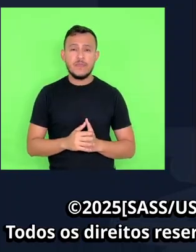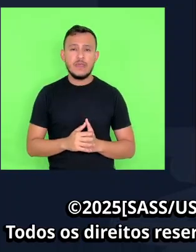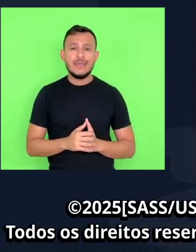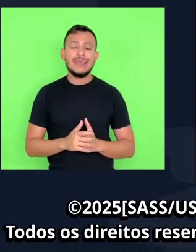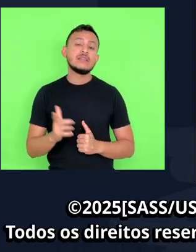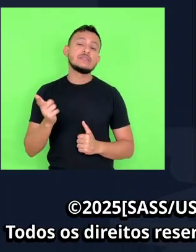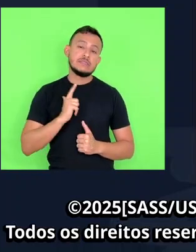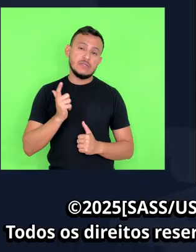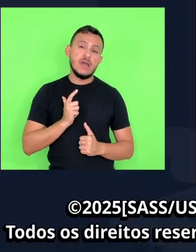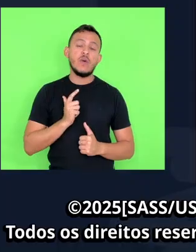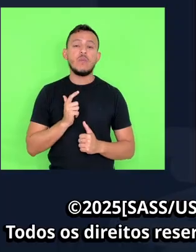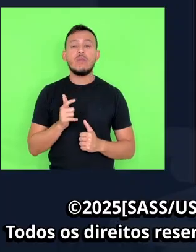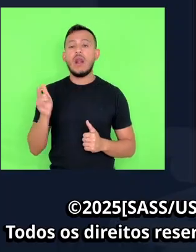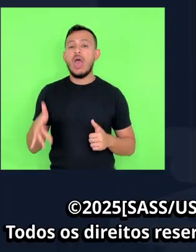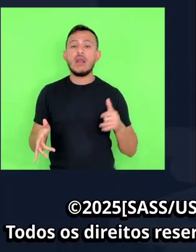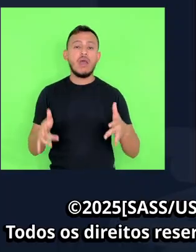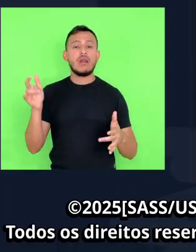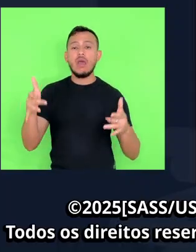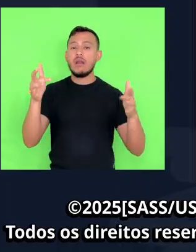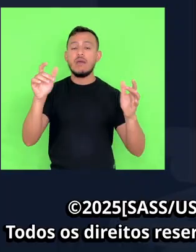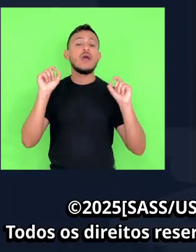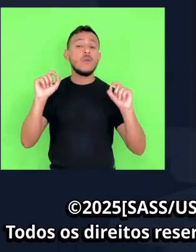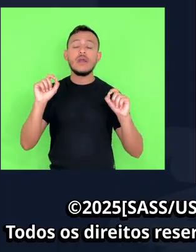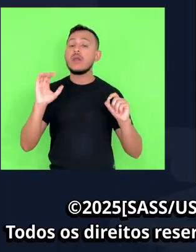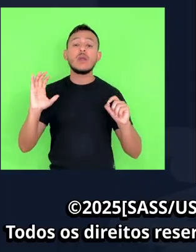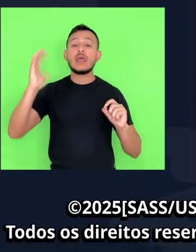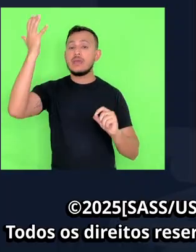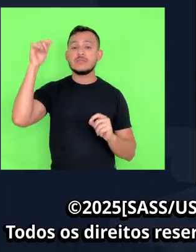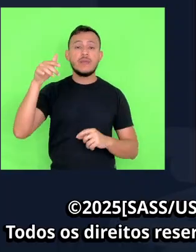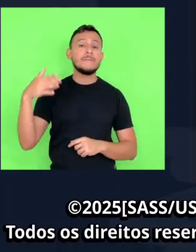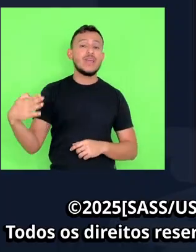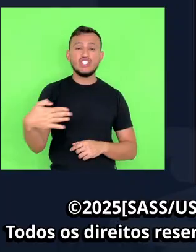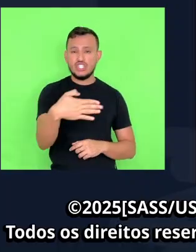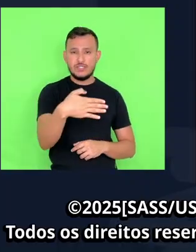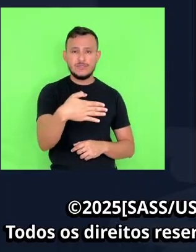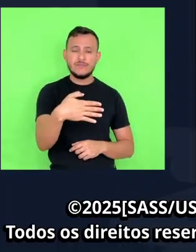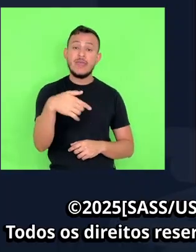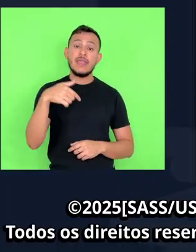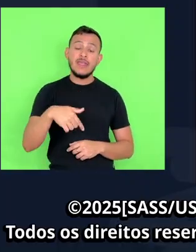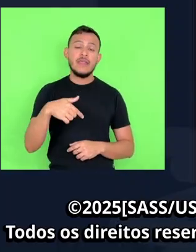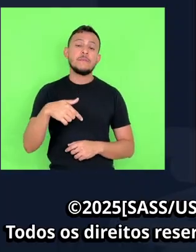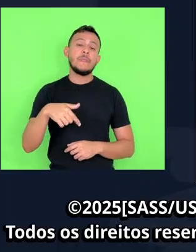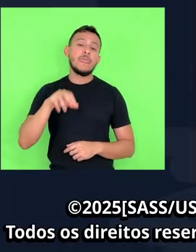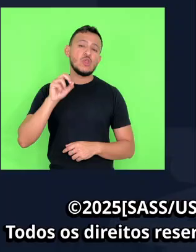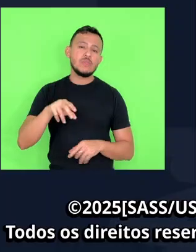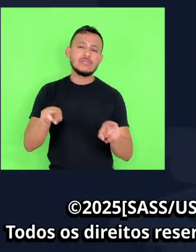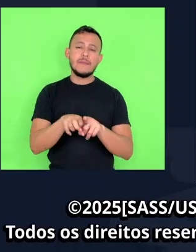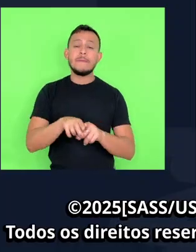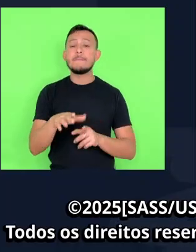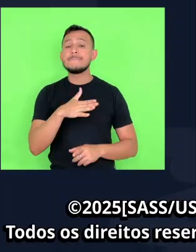e estão aí por todo lado. O que acontece com os peixes? A contaminação e morte